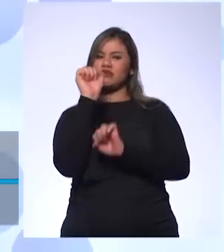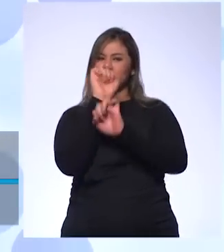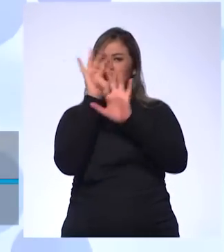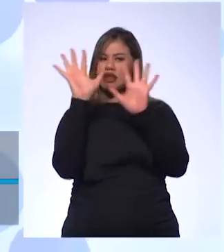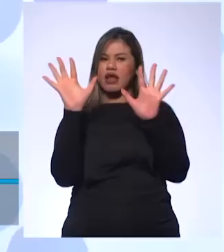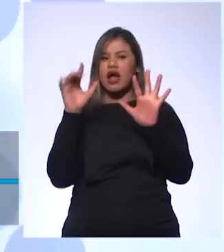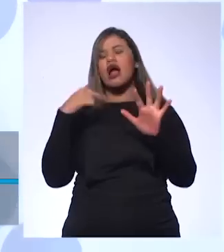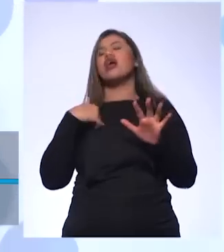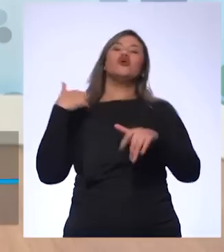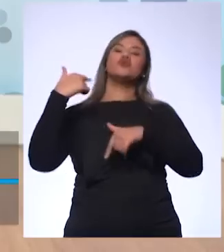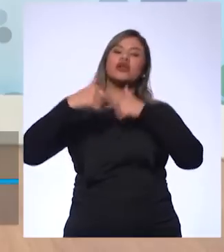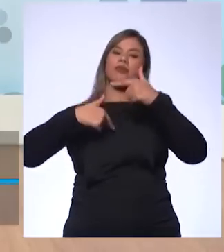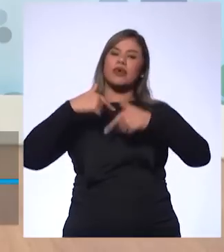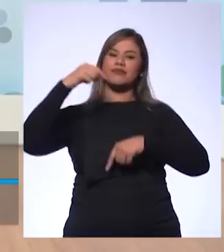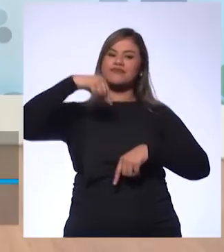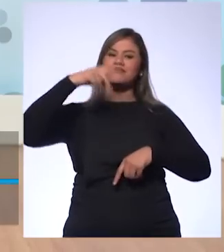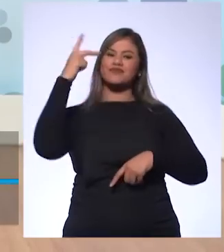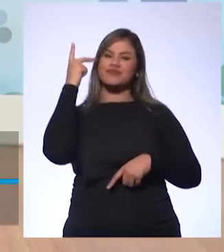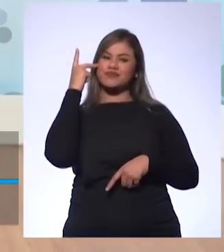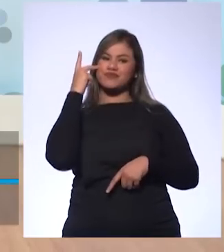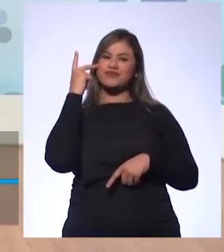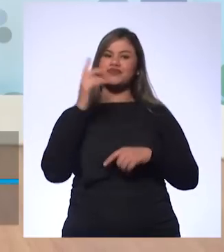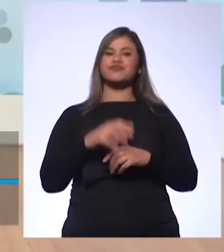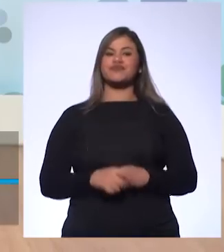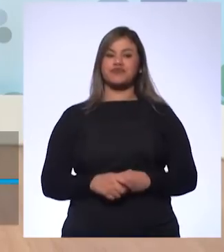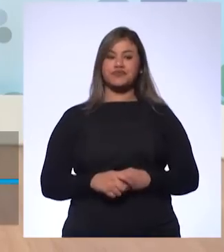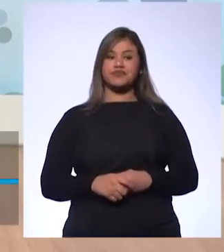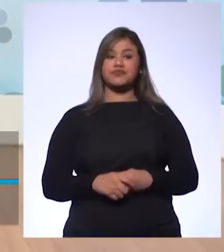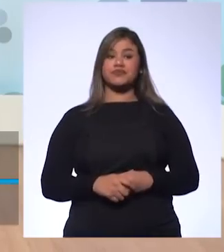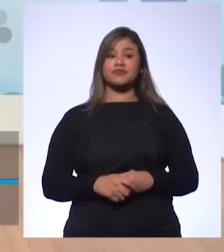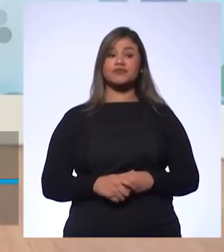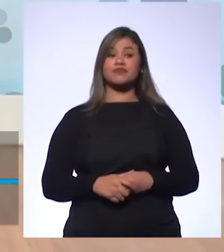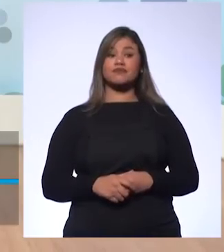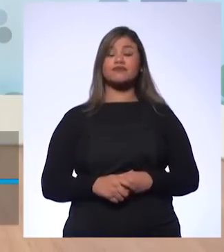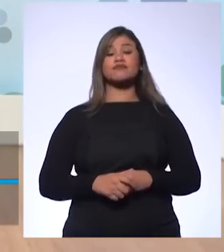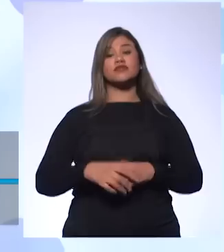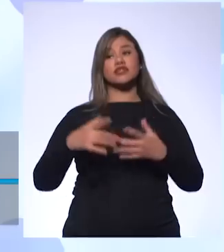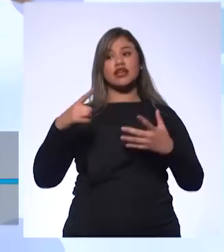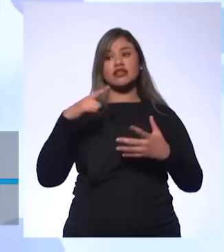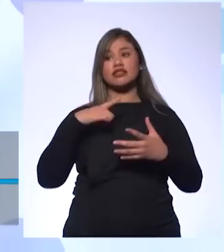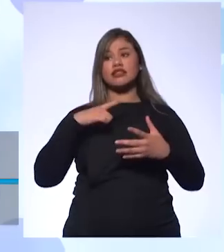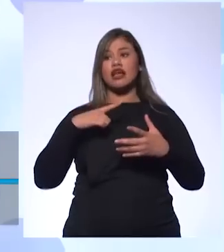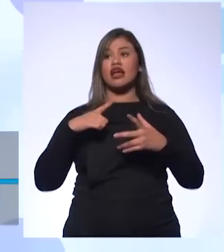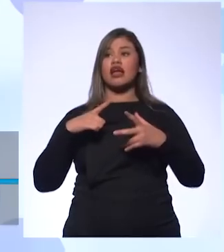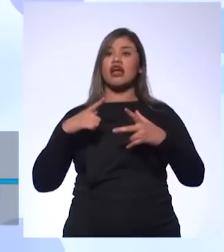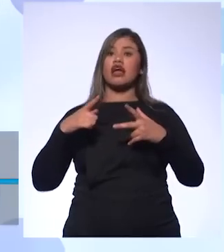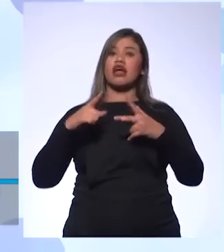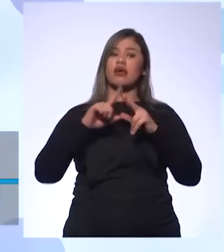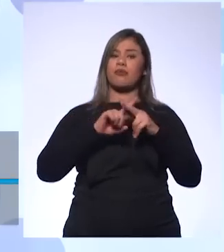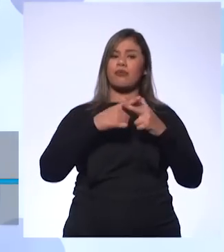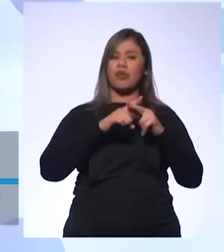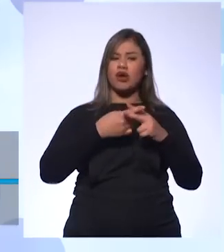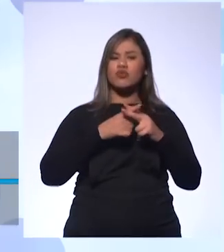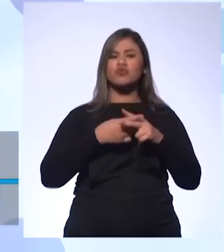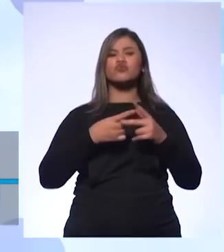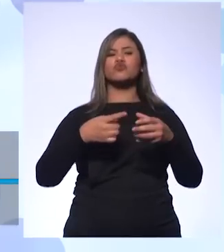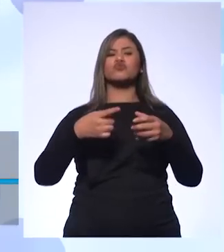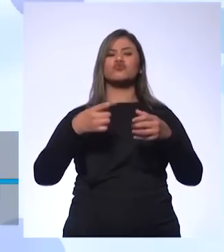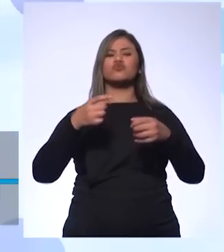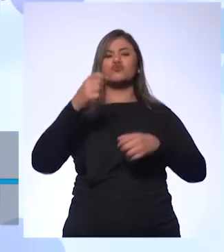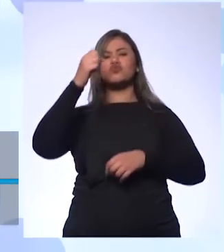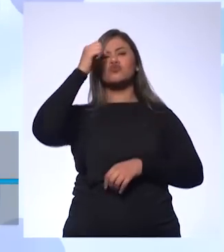trabalho na cidade de São Paulo. E a cidade de São Paulo tem alguns aparelhos culturais, alguns aparelhos públicos. Tem ali